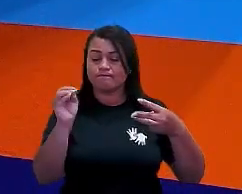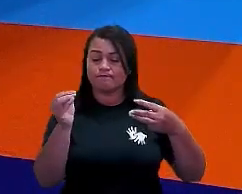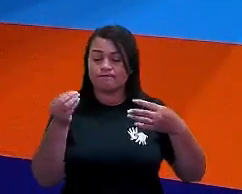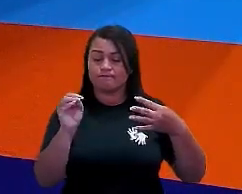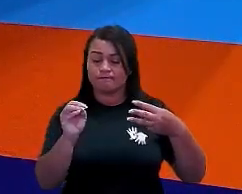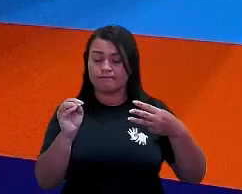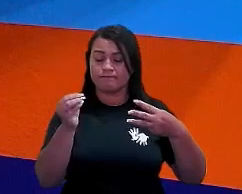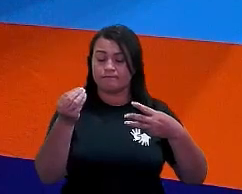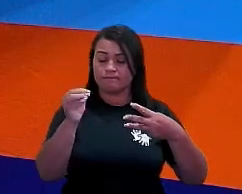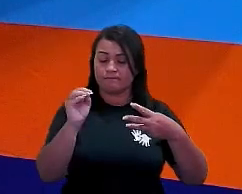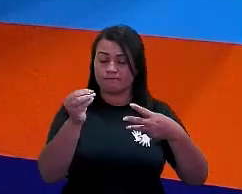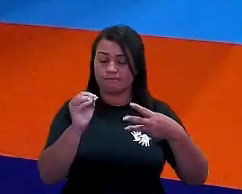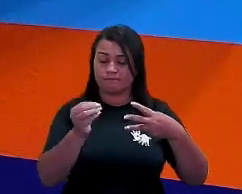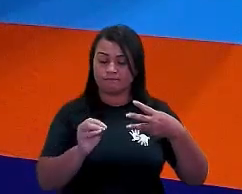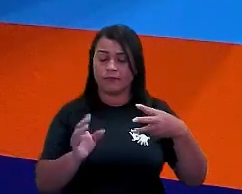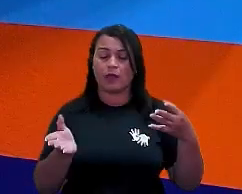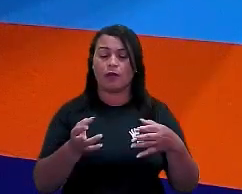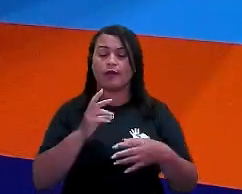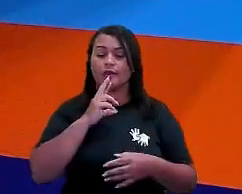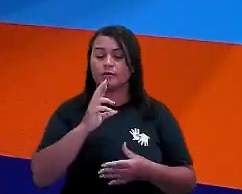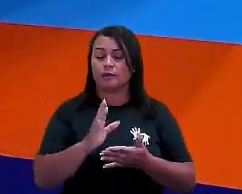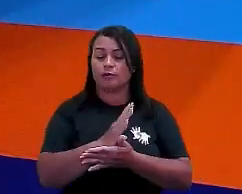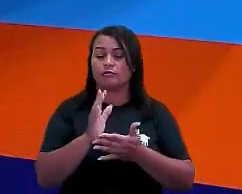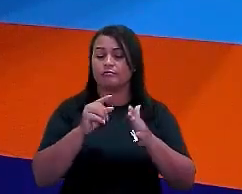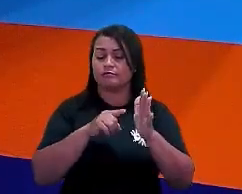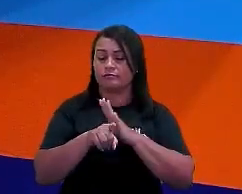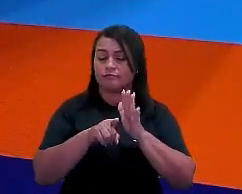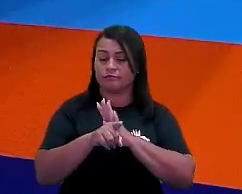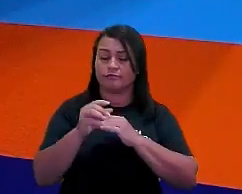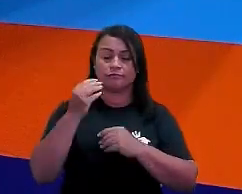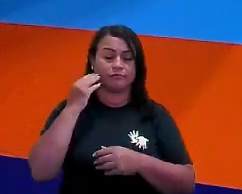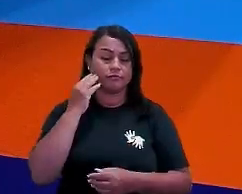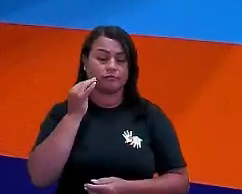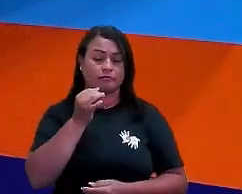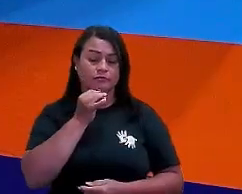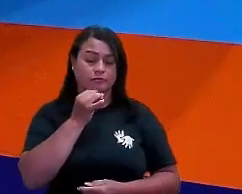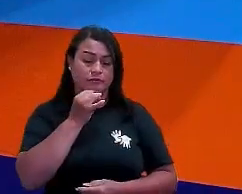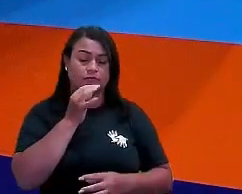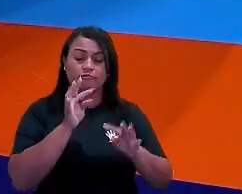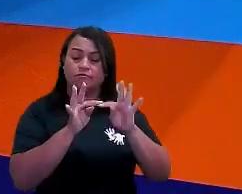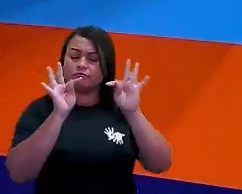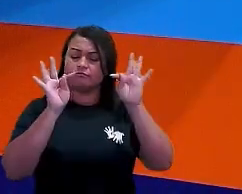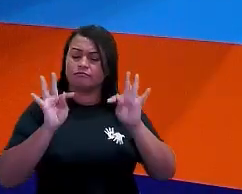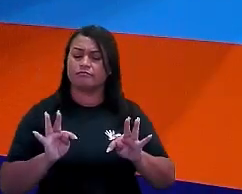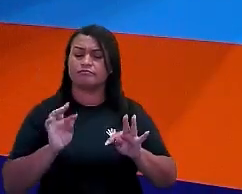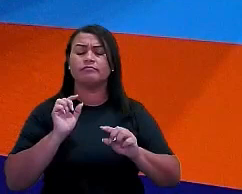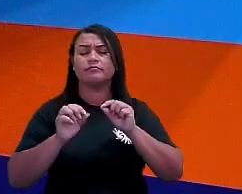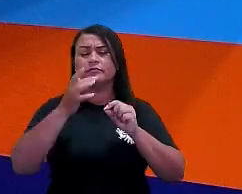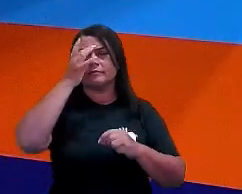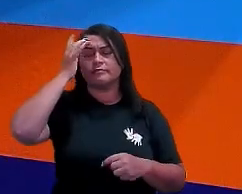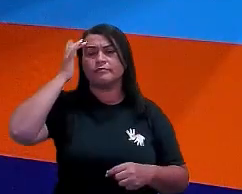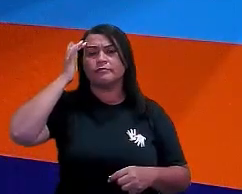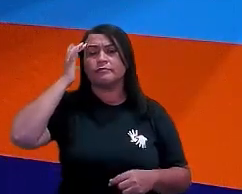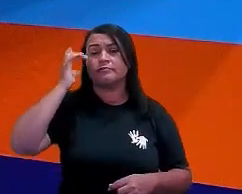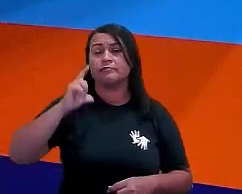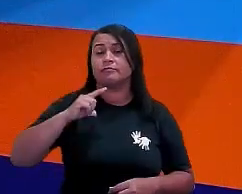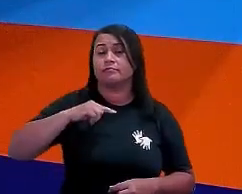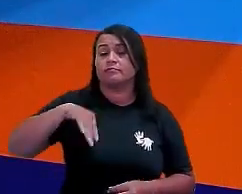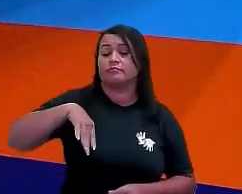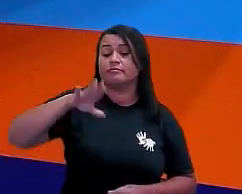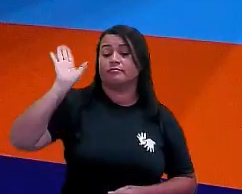do jogo, a gente pode responder algumas perguntas, como, por exemplo, quem fez mais pontos nessa